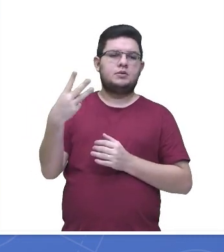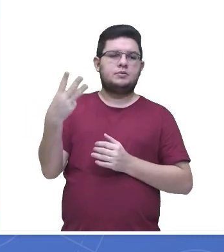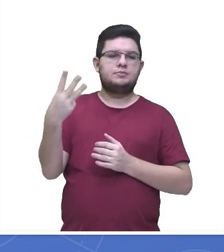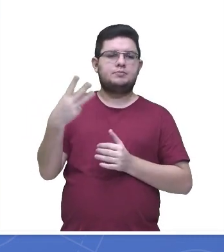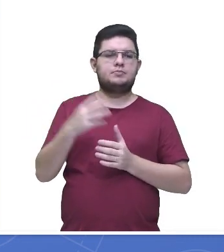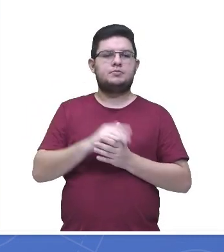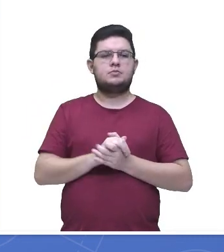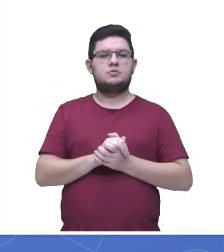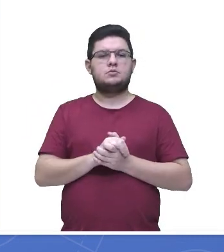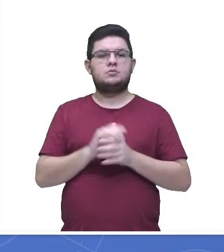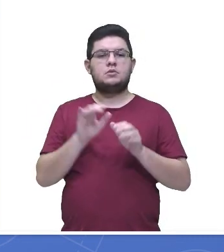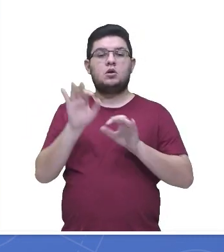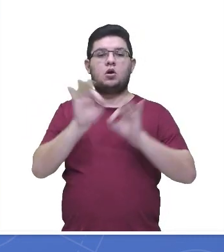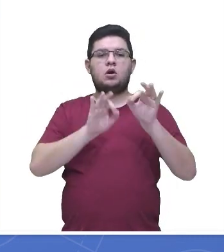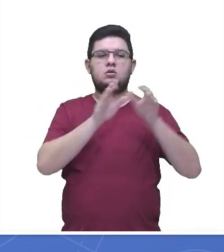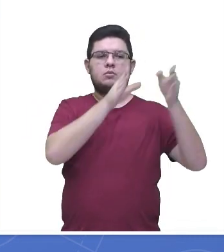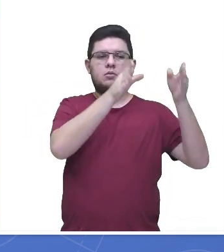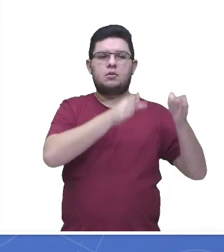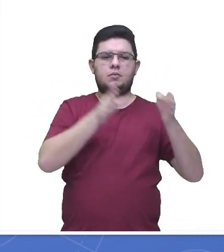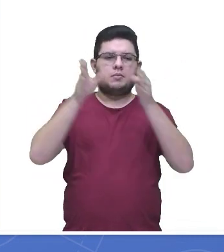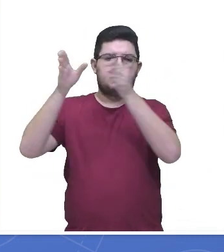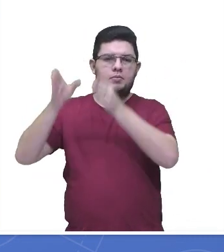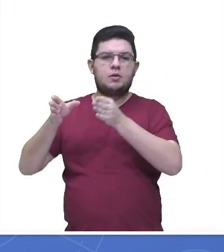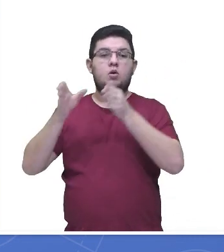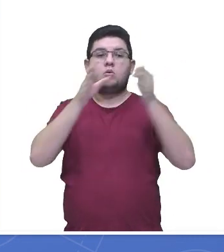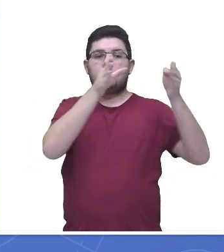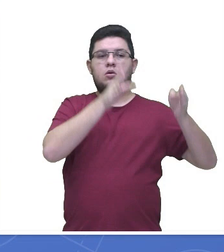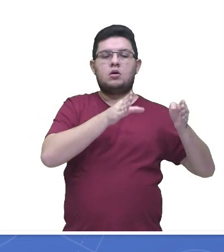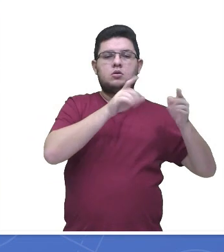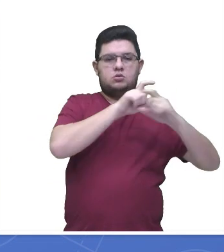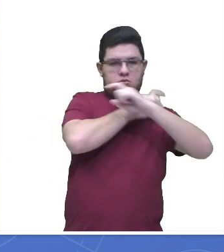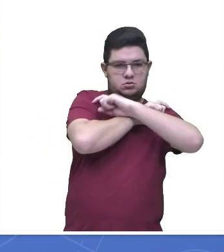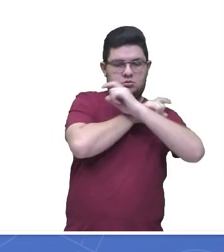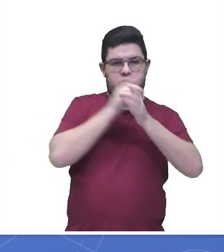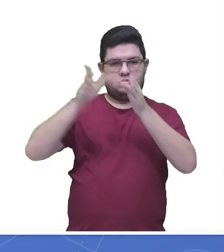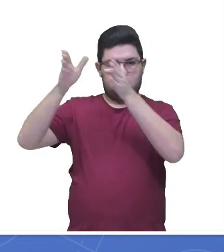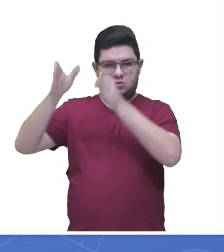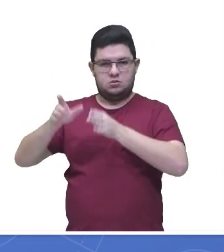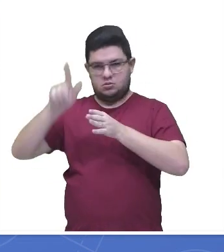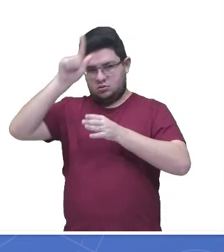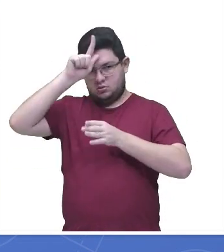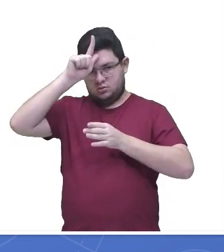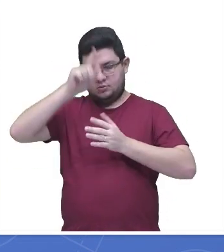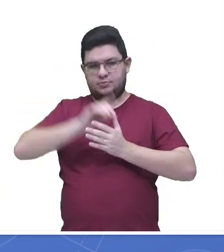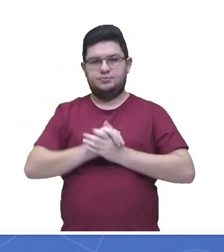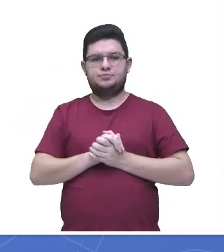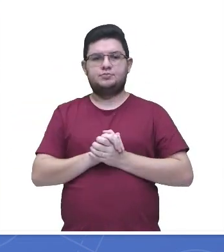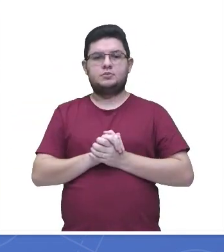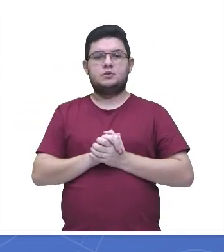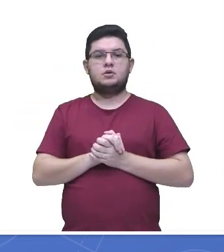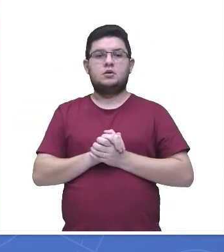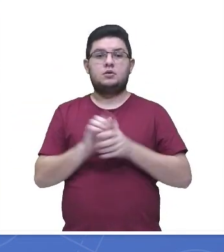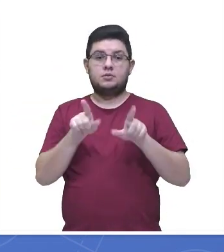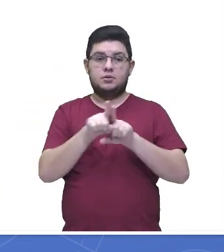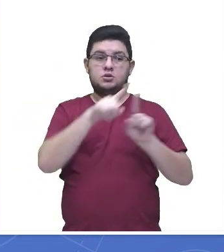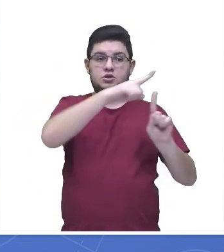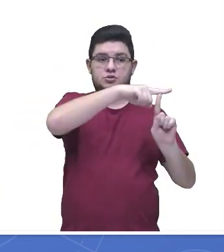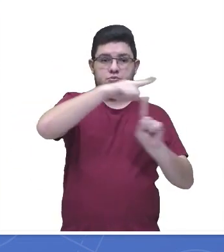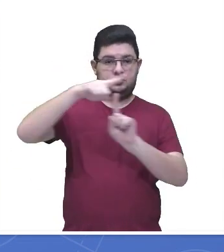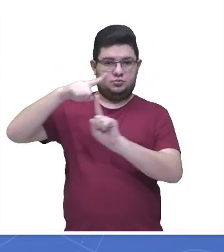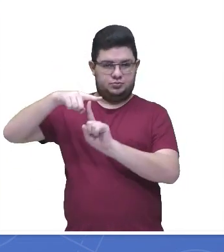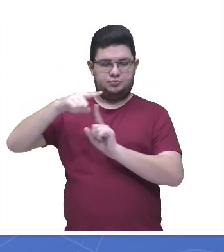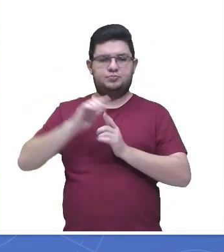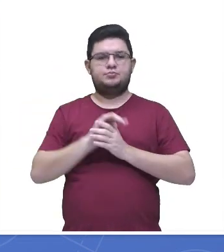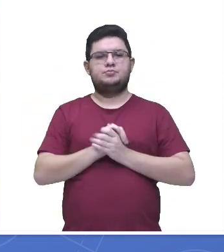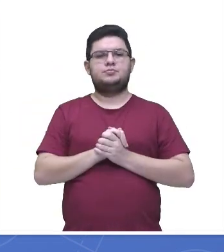colunas com seus respectivos capitéis, um egípcio e o outro grego, sem esquecer de classificá-los. Nós